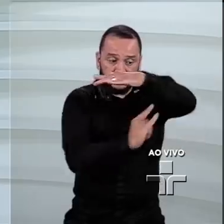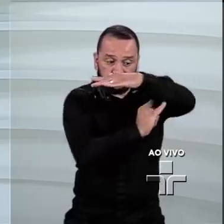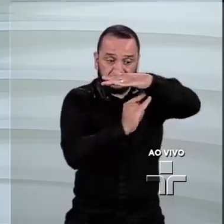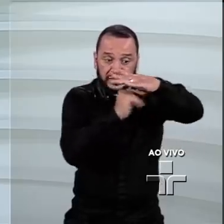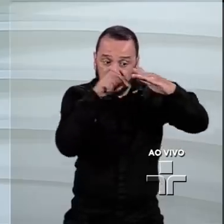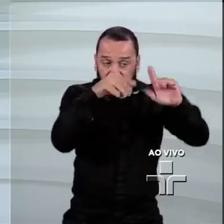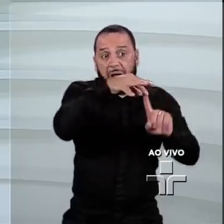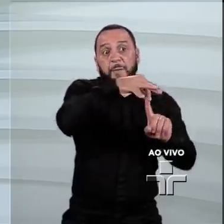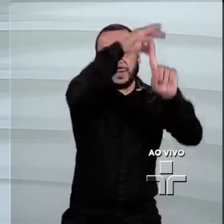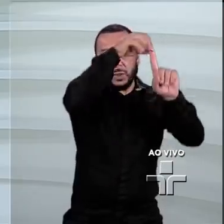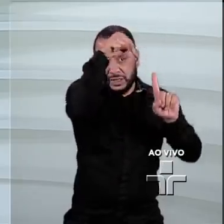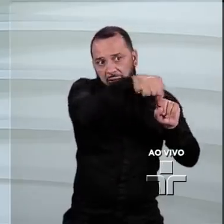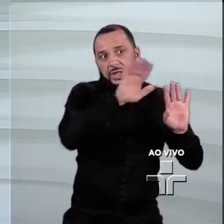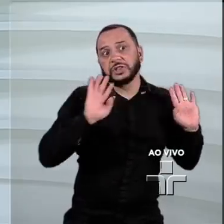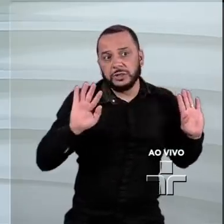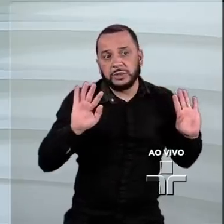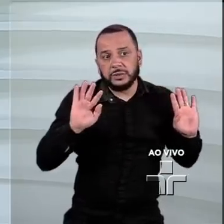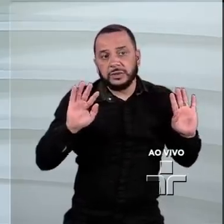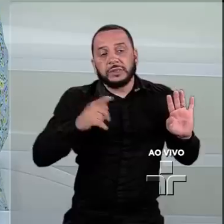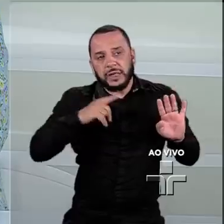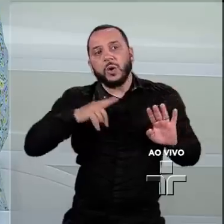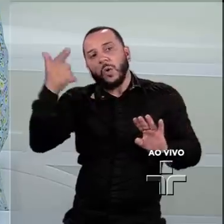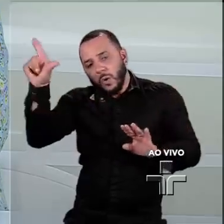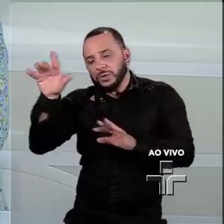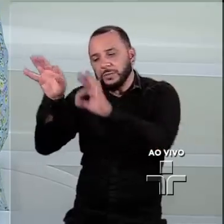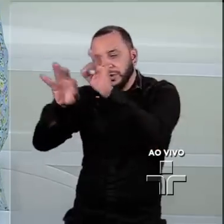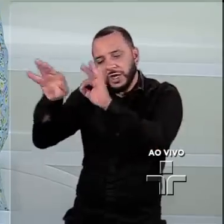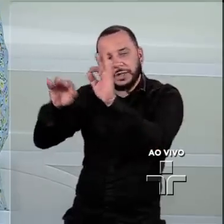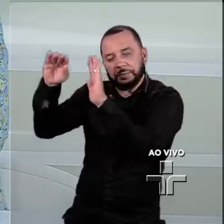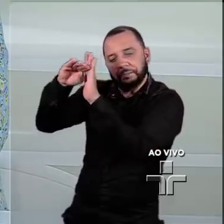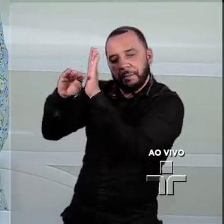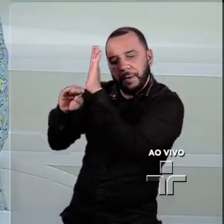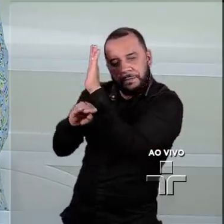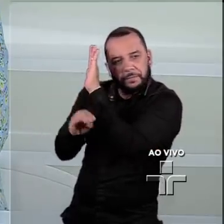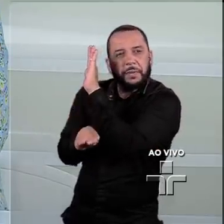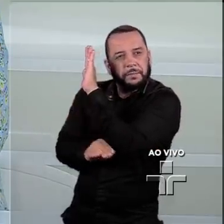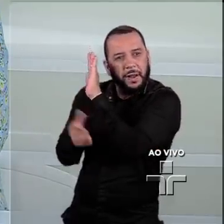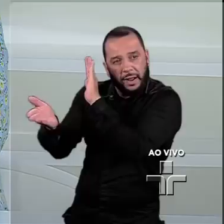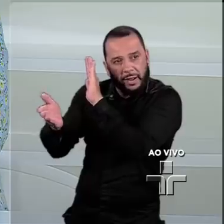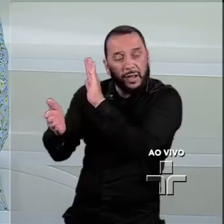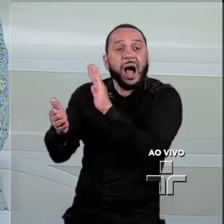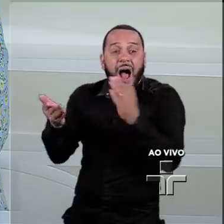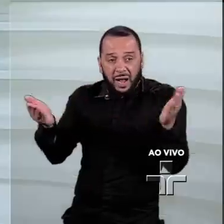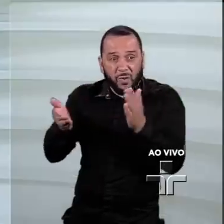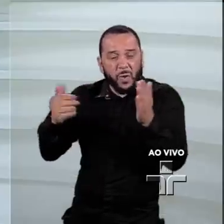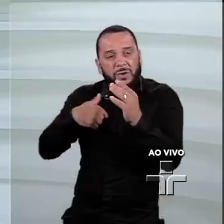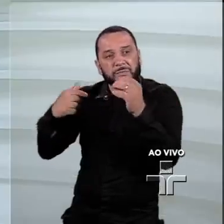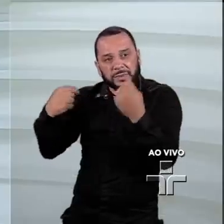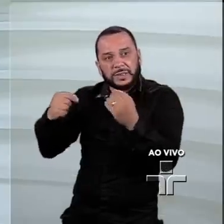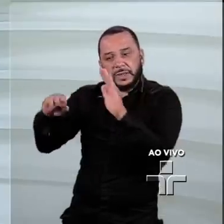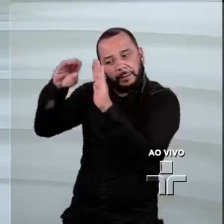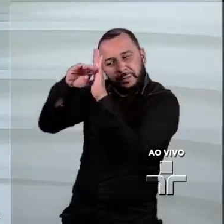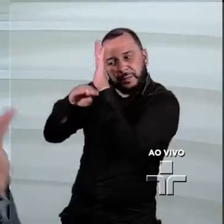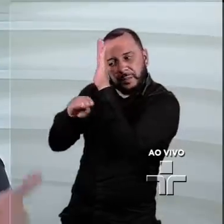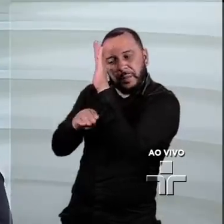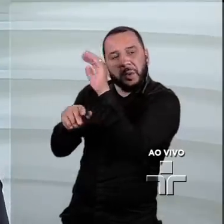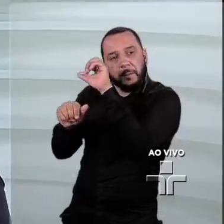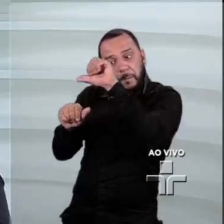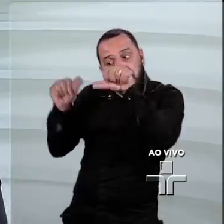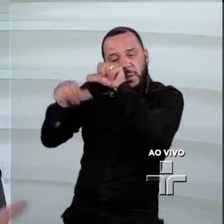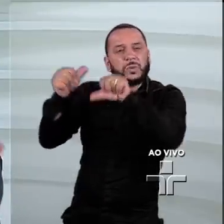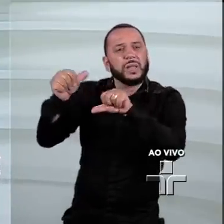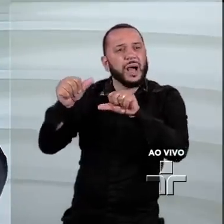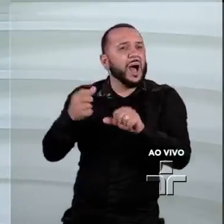alguns programas não estavam previstos, foram desenvolvidos e precisam entrar no plano de metas. Algumas metas nós não vamos